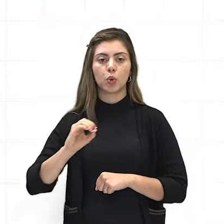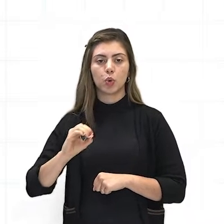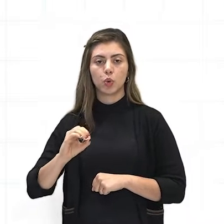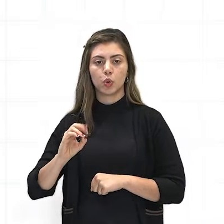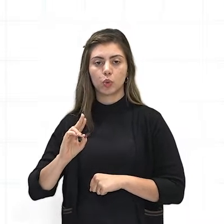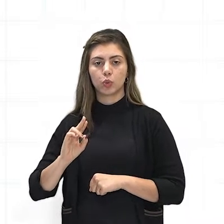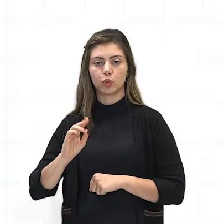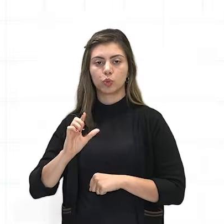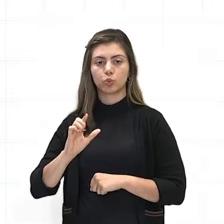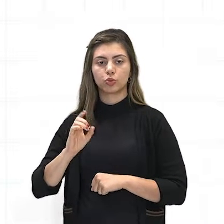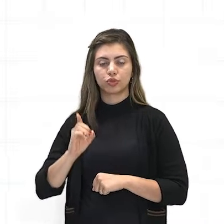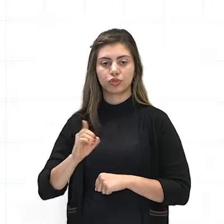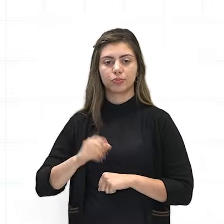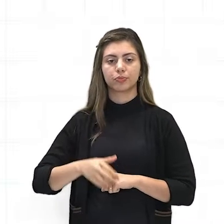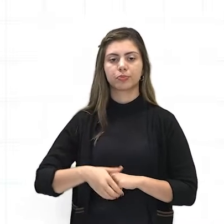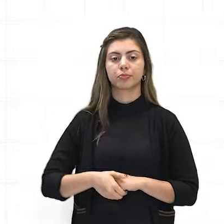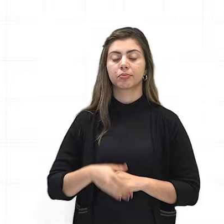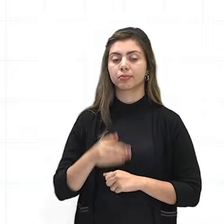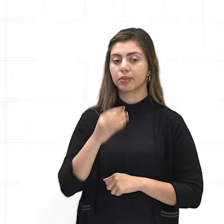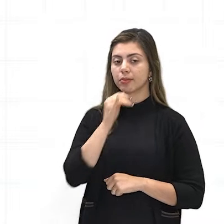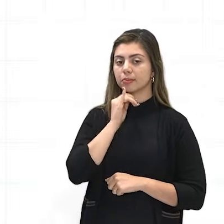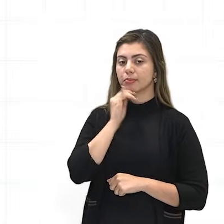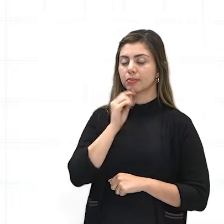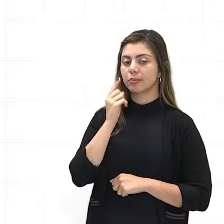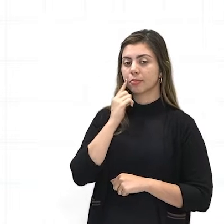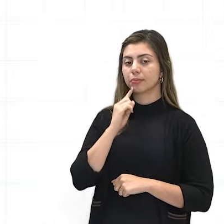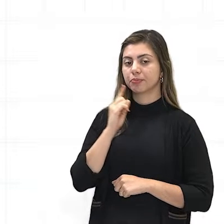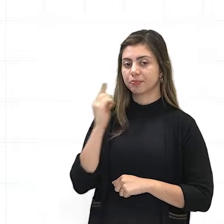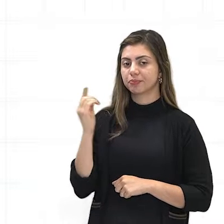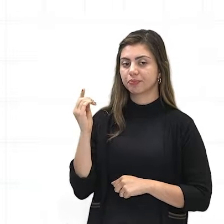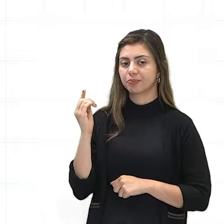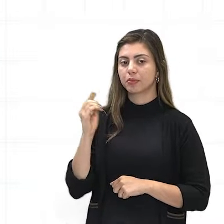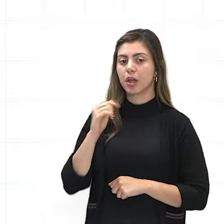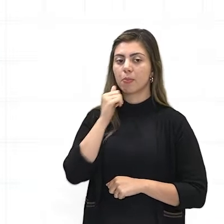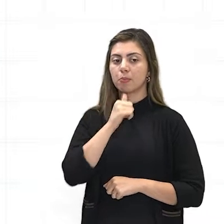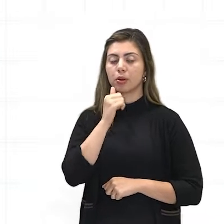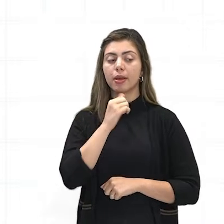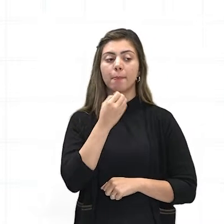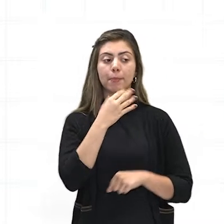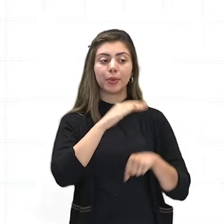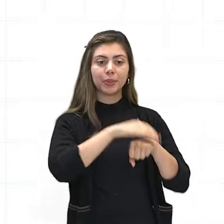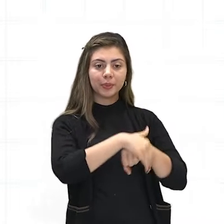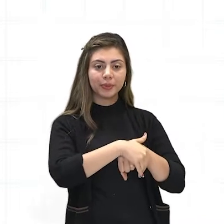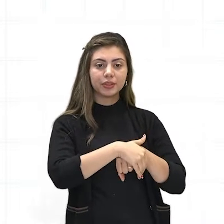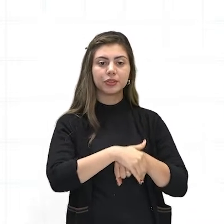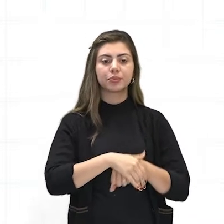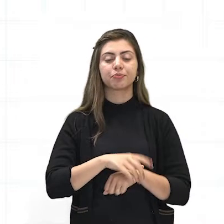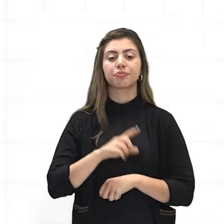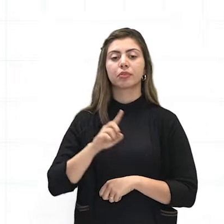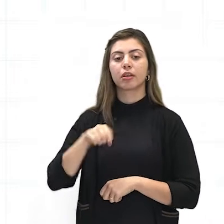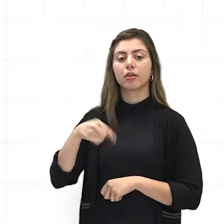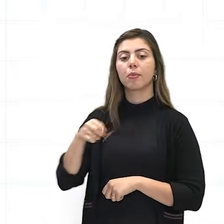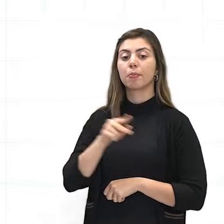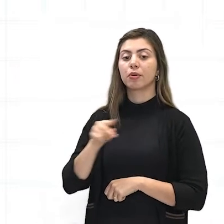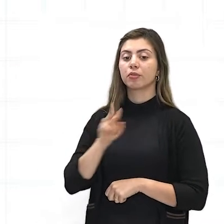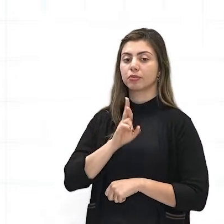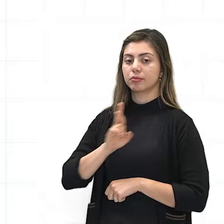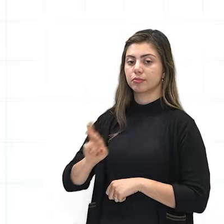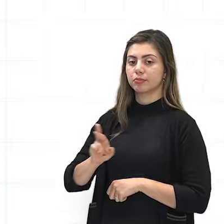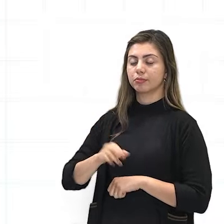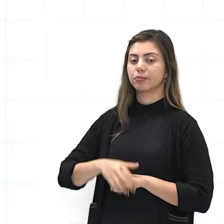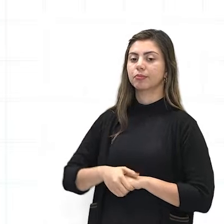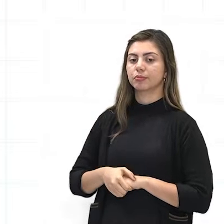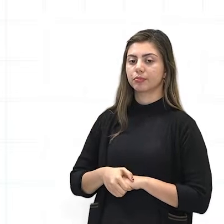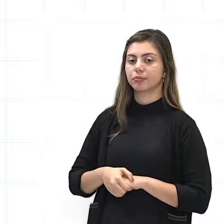situações. Vamos lá, olha só, a Júlia fala assim, good evening, boa noite. Aí, eu vou responder, good